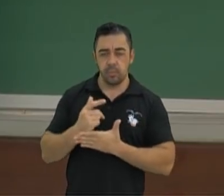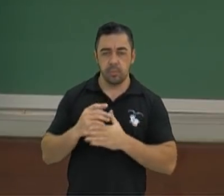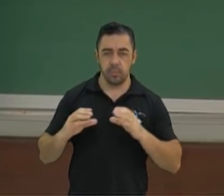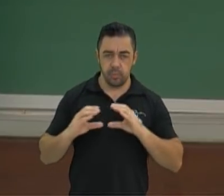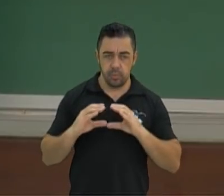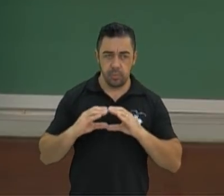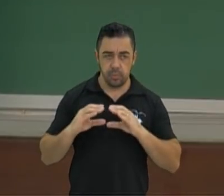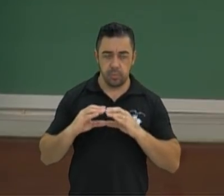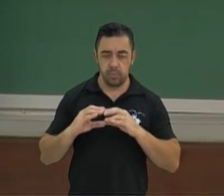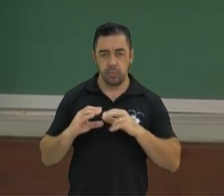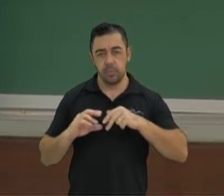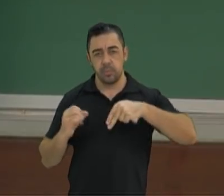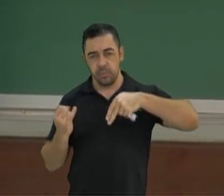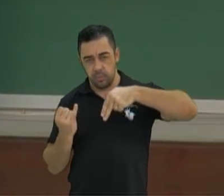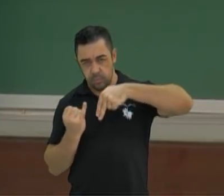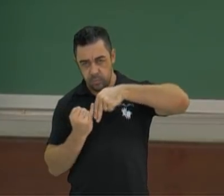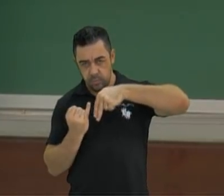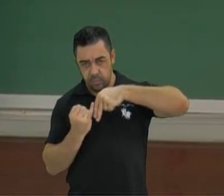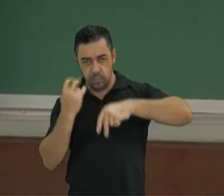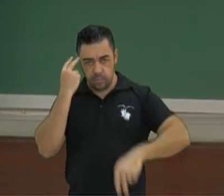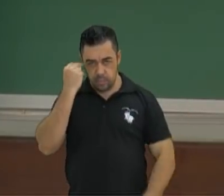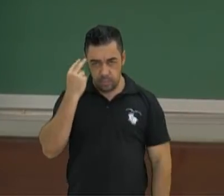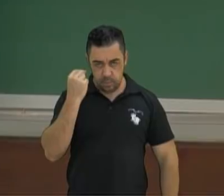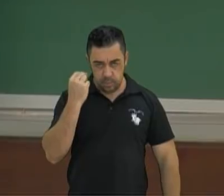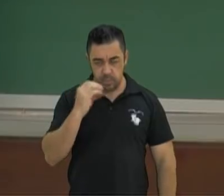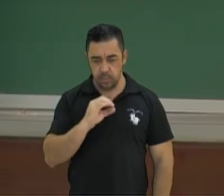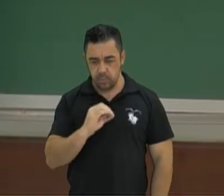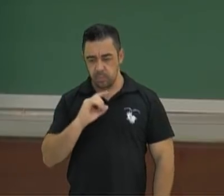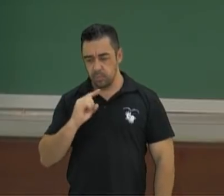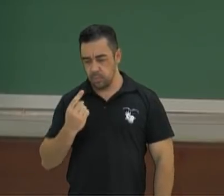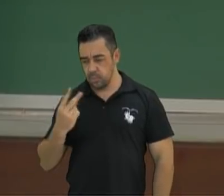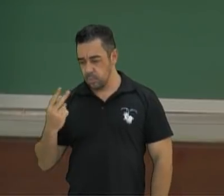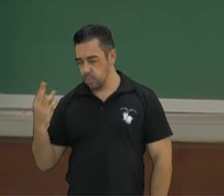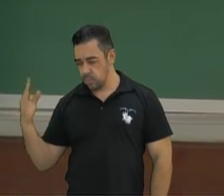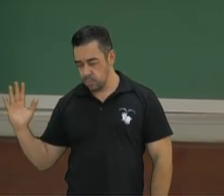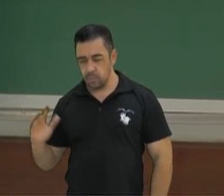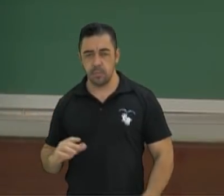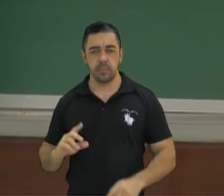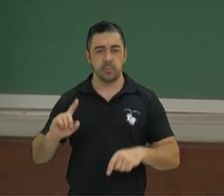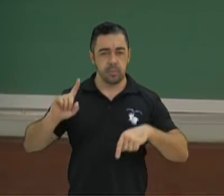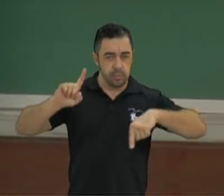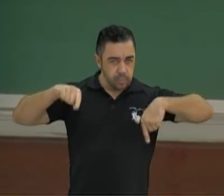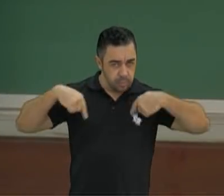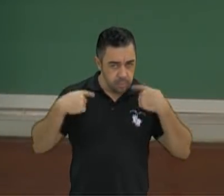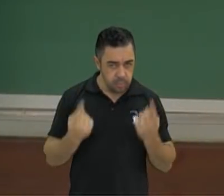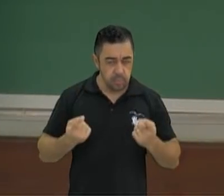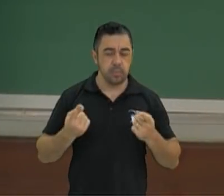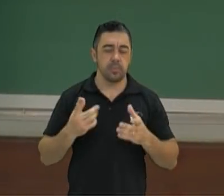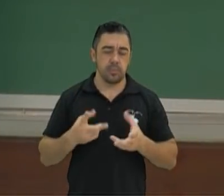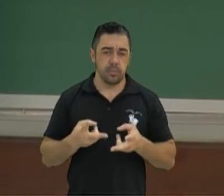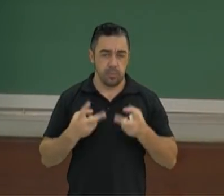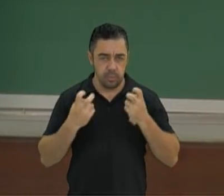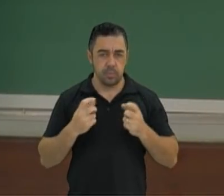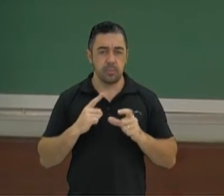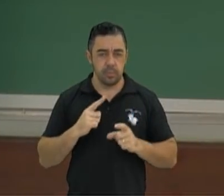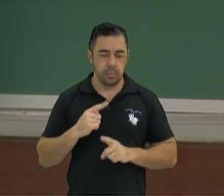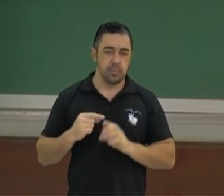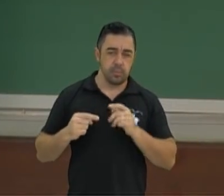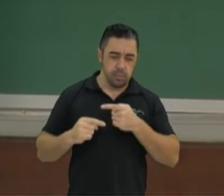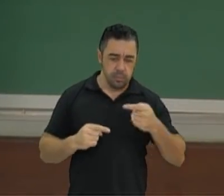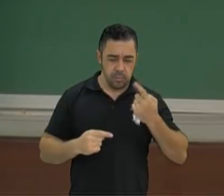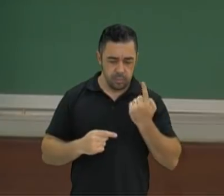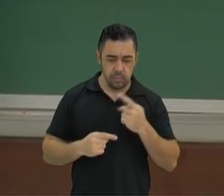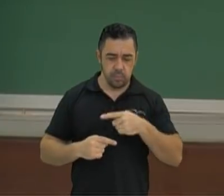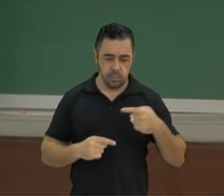né? Primeiro a gente estuda o conjunto dos números naturais, depois a gente percebe que além dos números naturais, existem